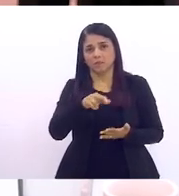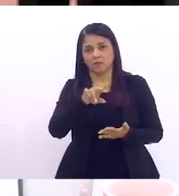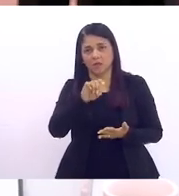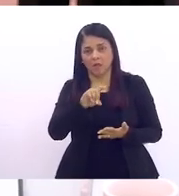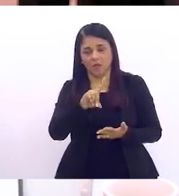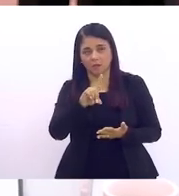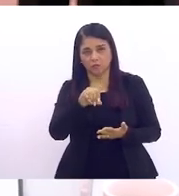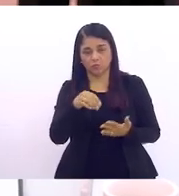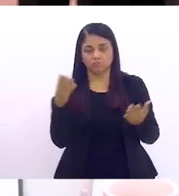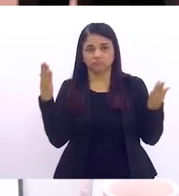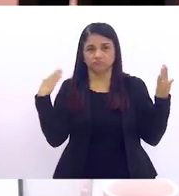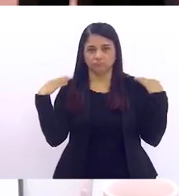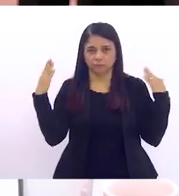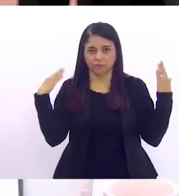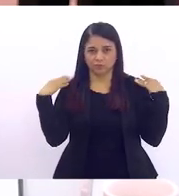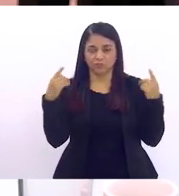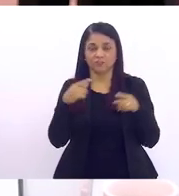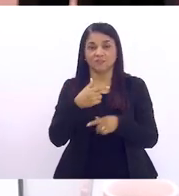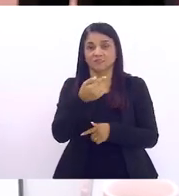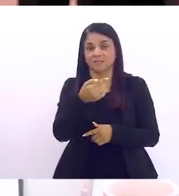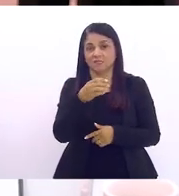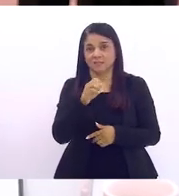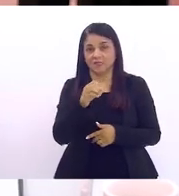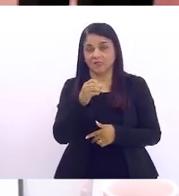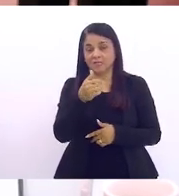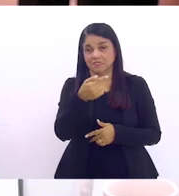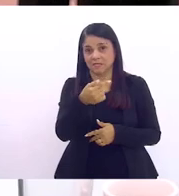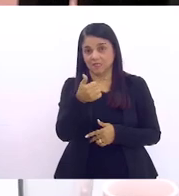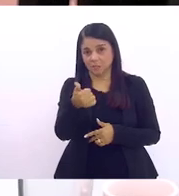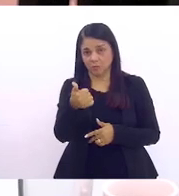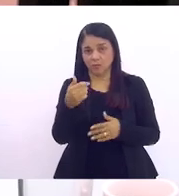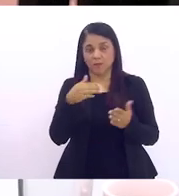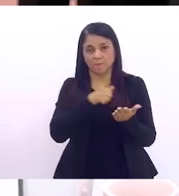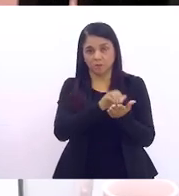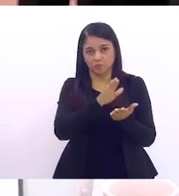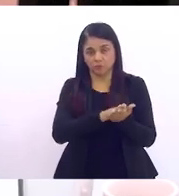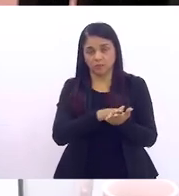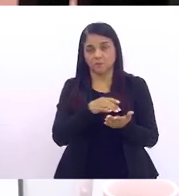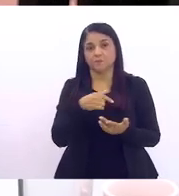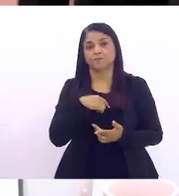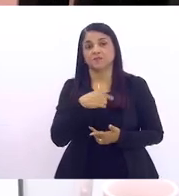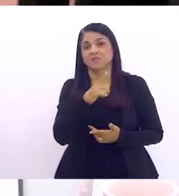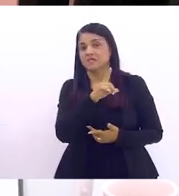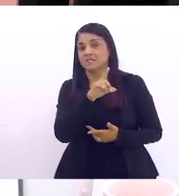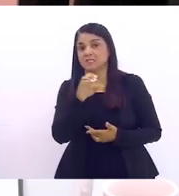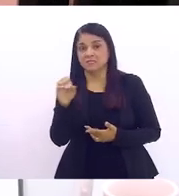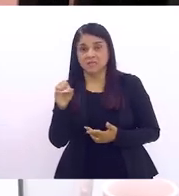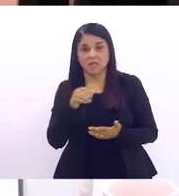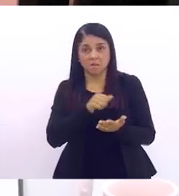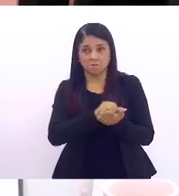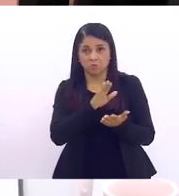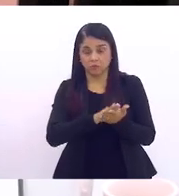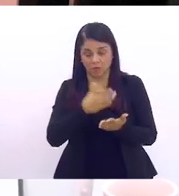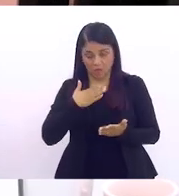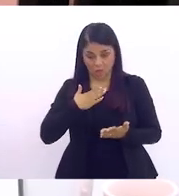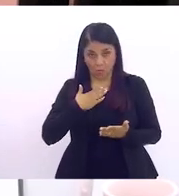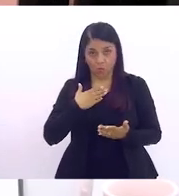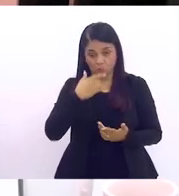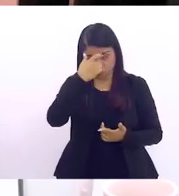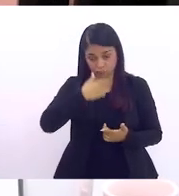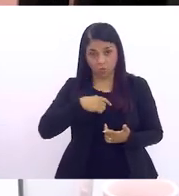71 multas Sirlei gen anuel comerciante sem multas eu mesmo tenho 83